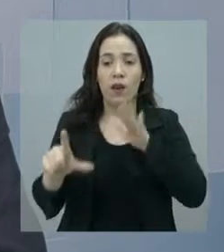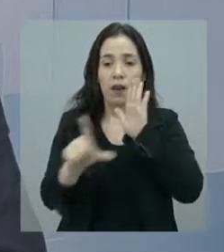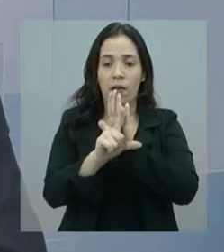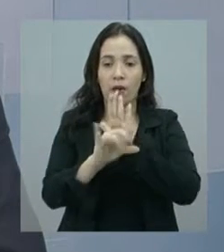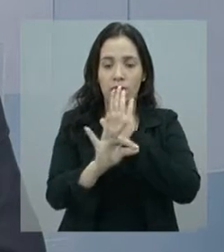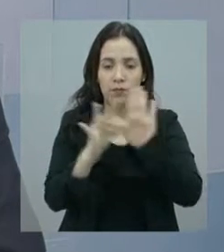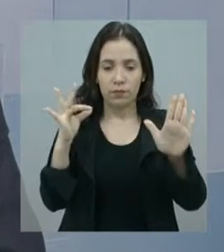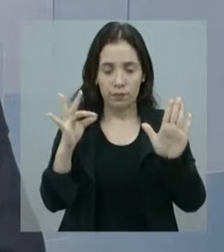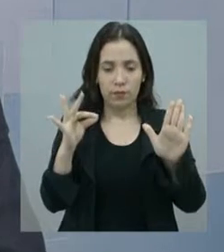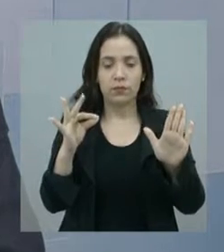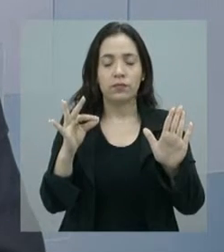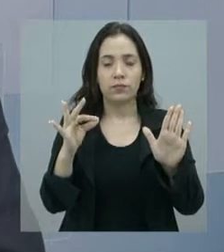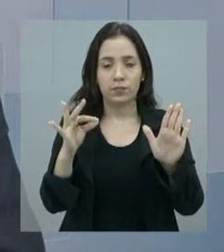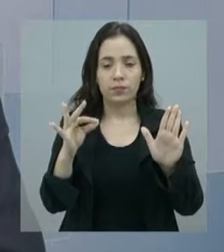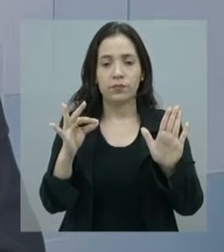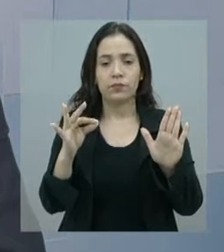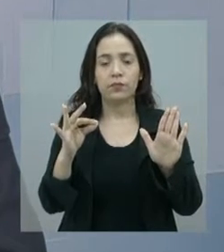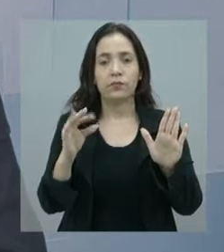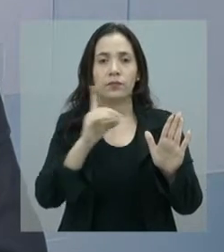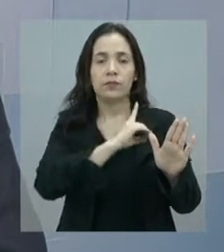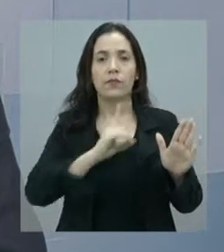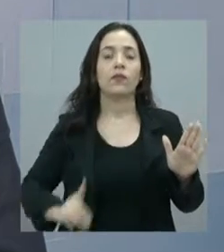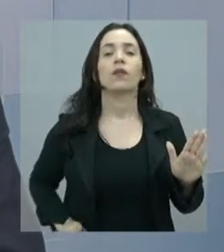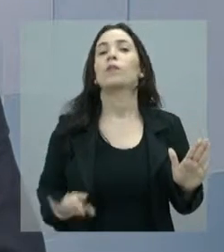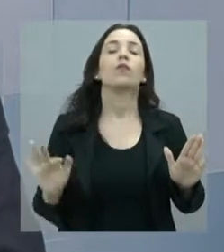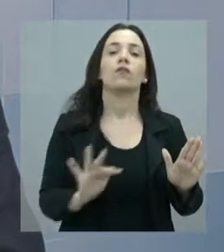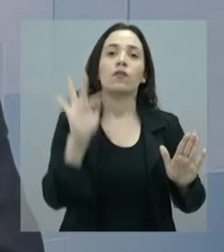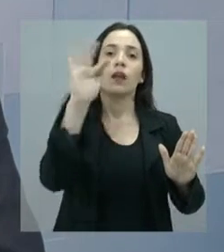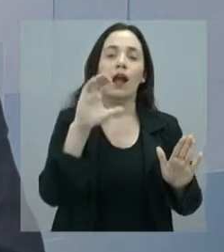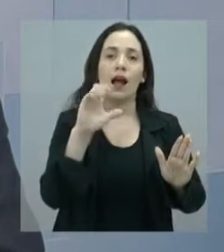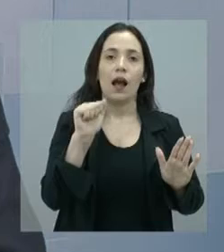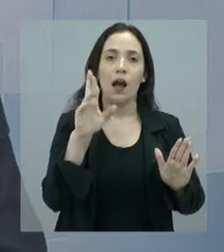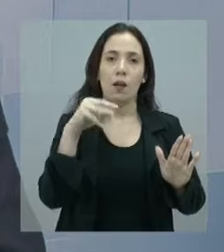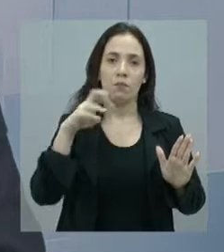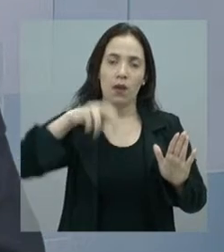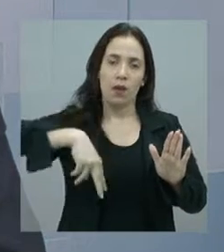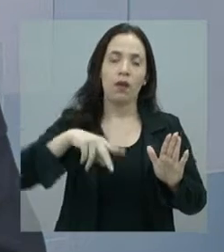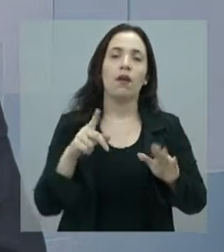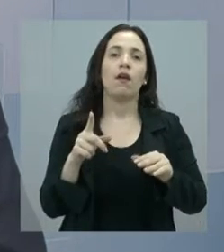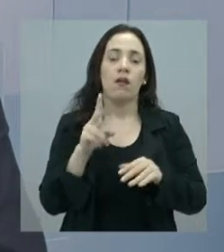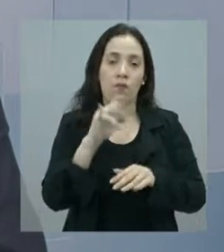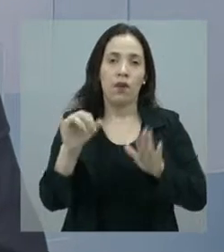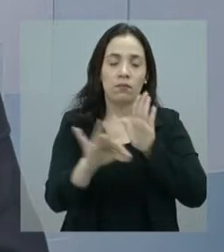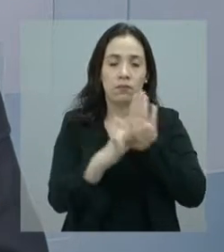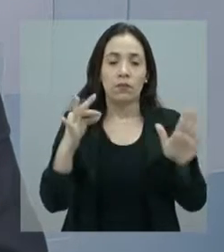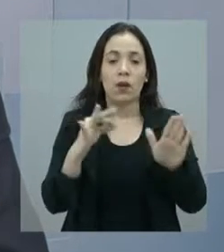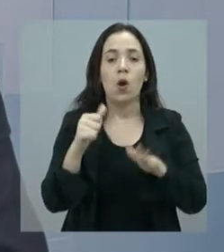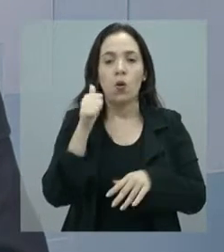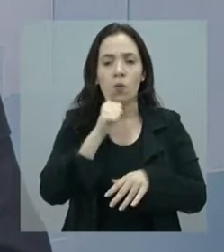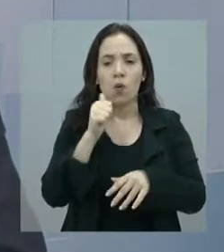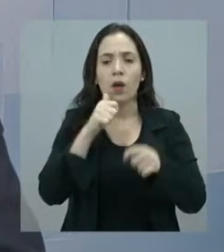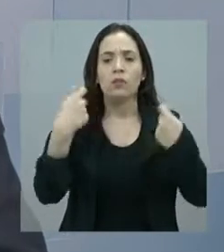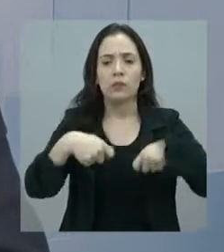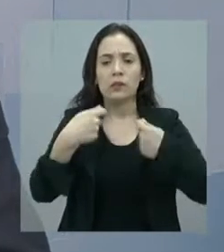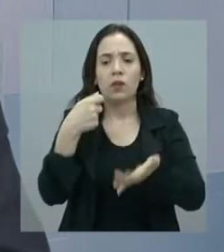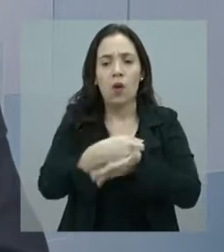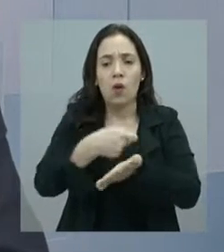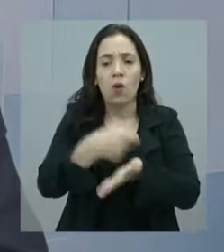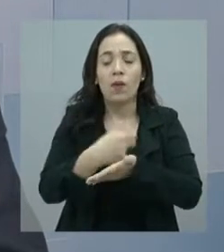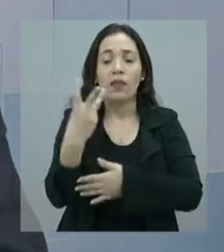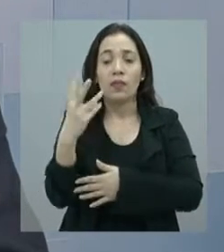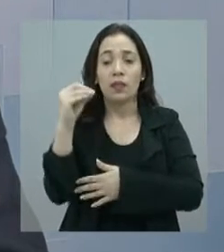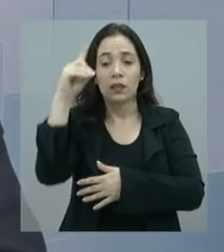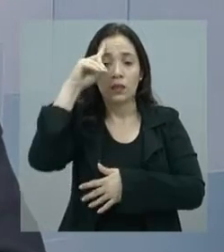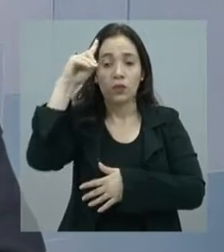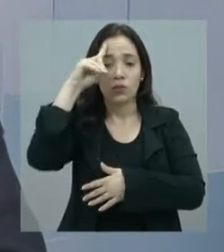Carmen Zamoto, que é deputada federal, está para ser sancionada, que a mulher tem que ter acesso em 30 dias à biópsia.